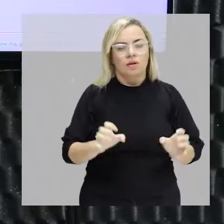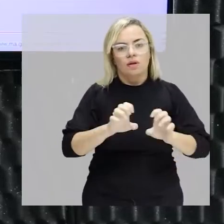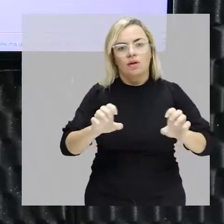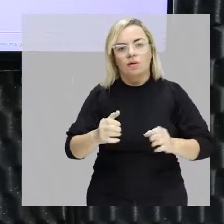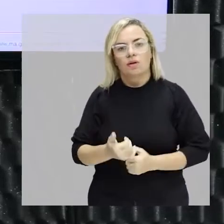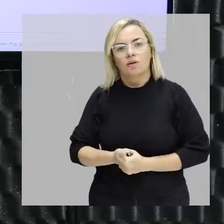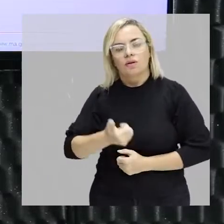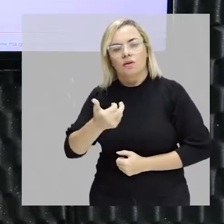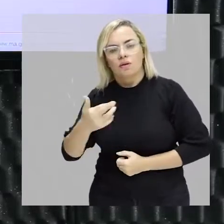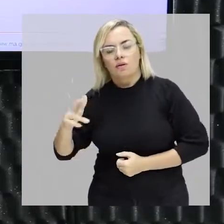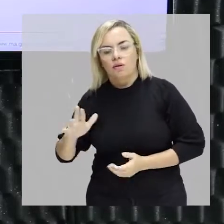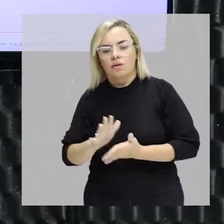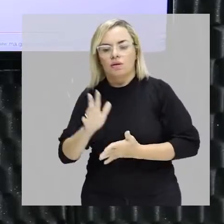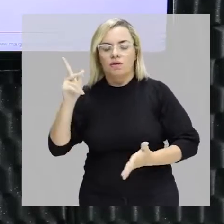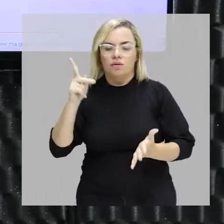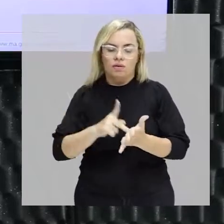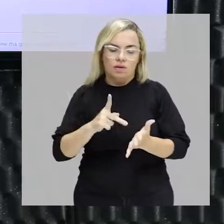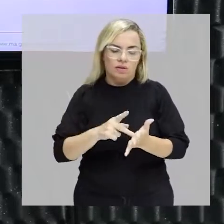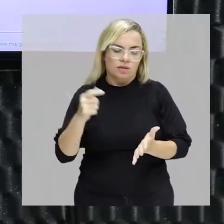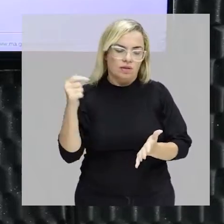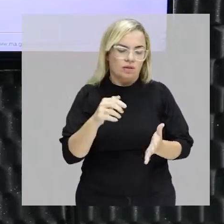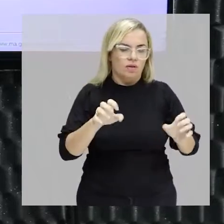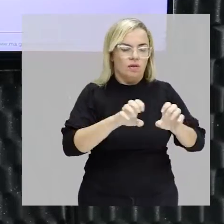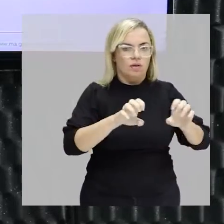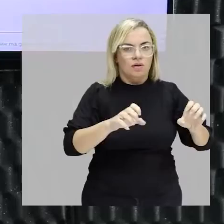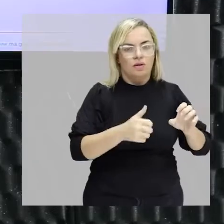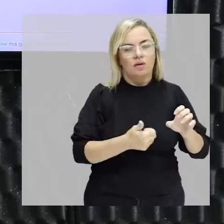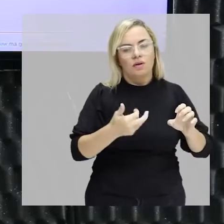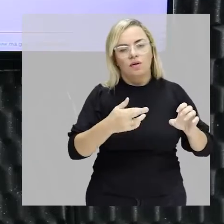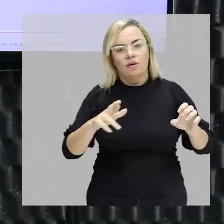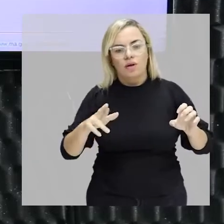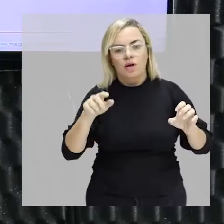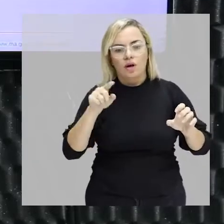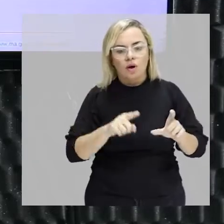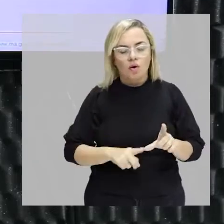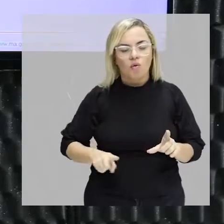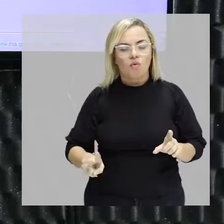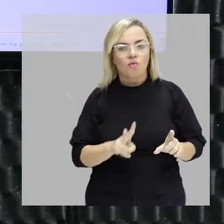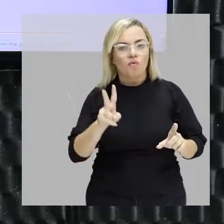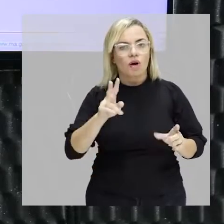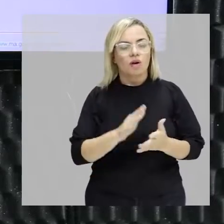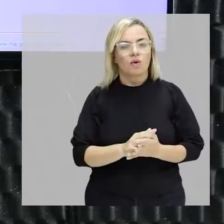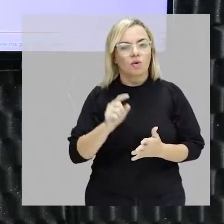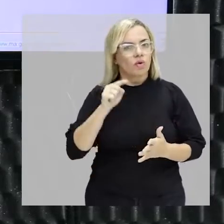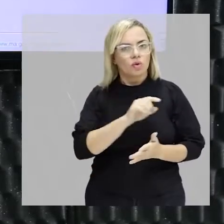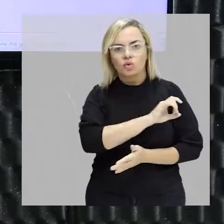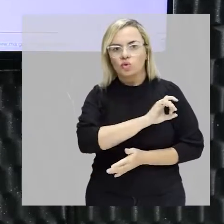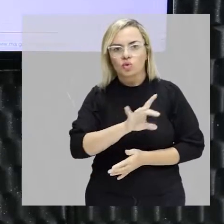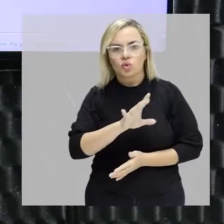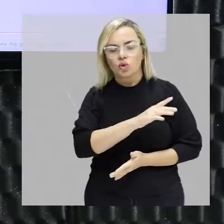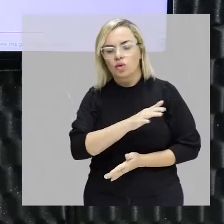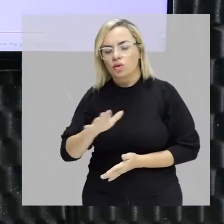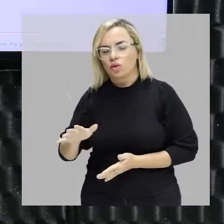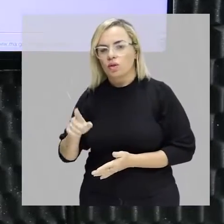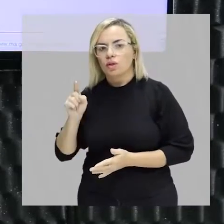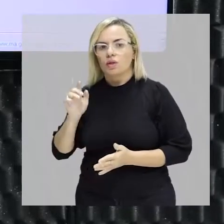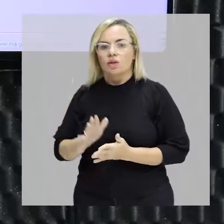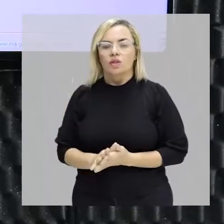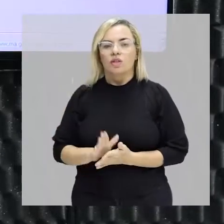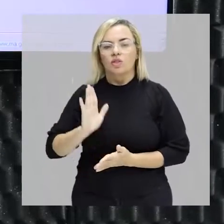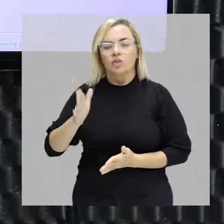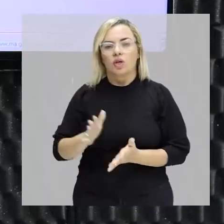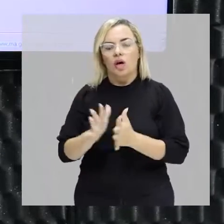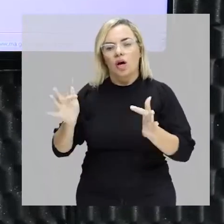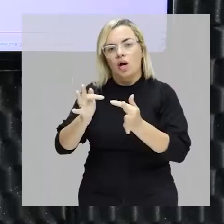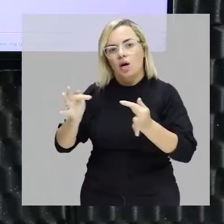Na verdade, a equação do primeiro grau ela é um valor fixo. A função, eu trabalho com